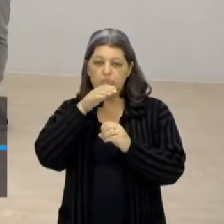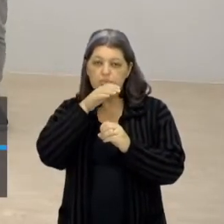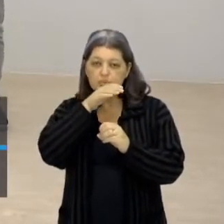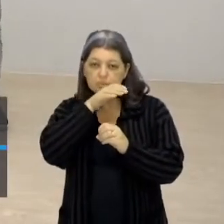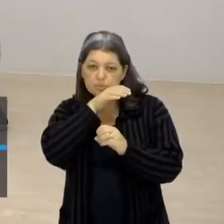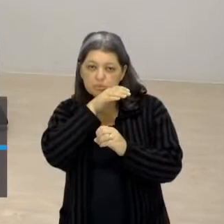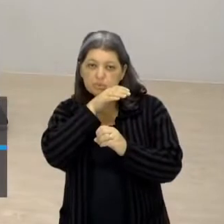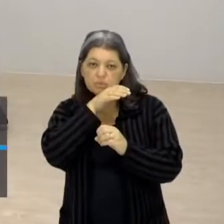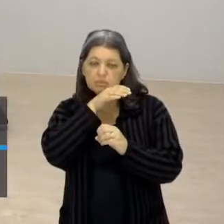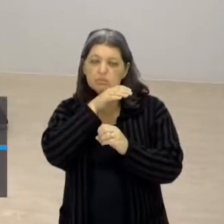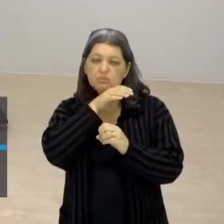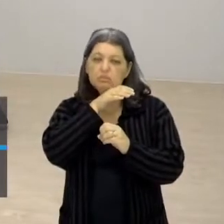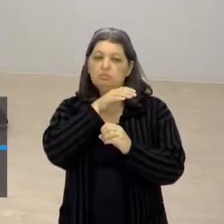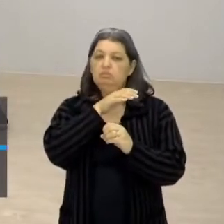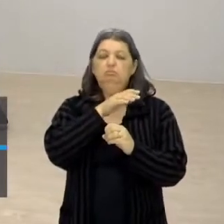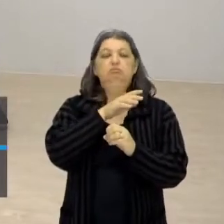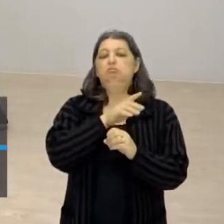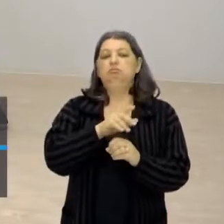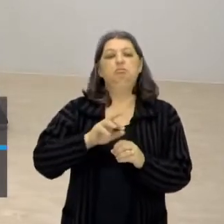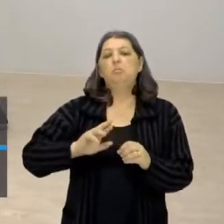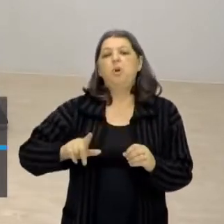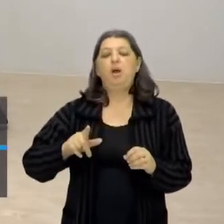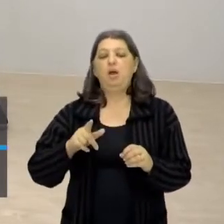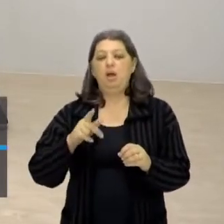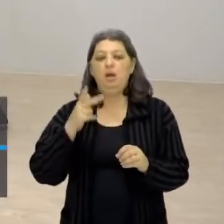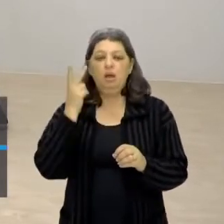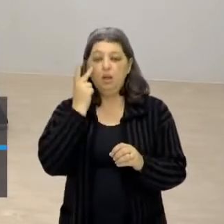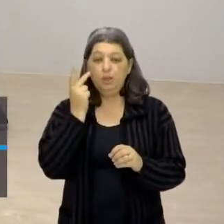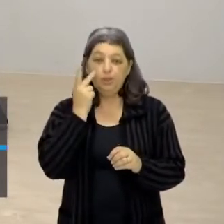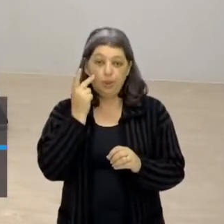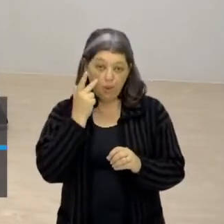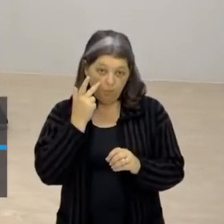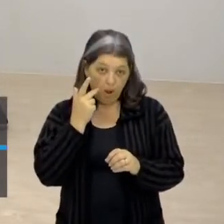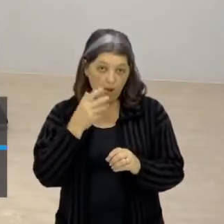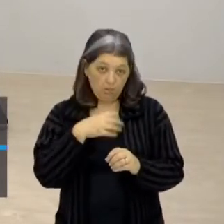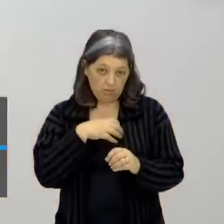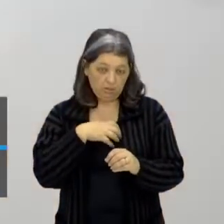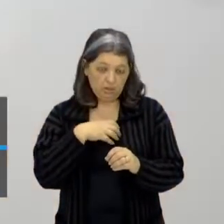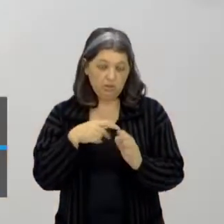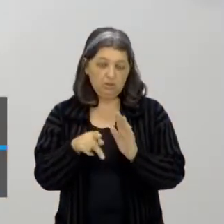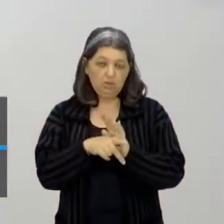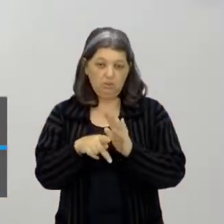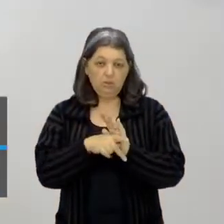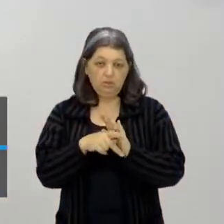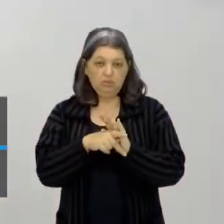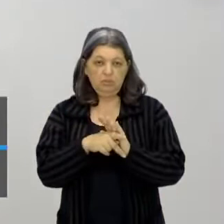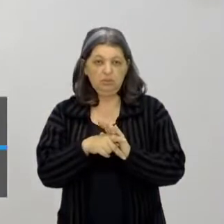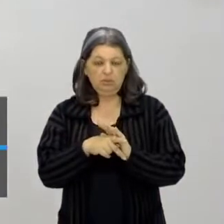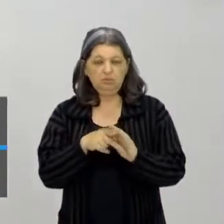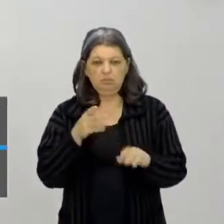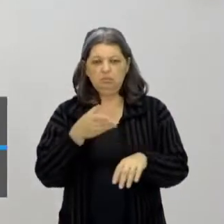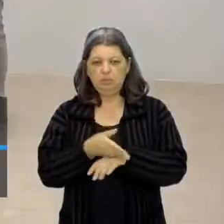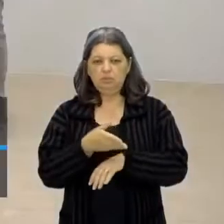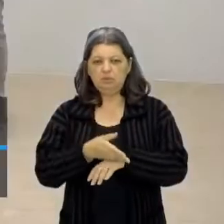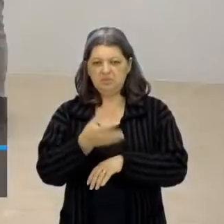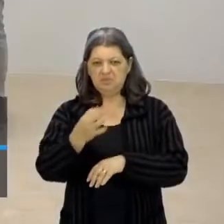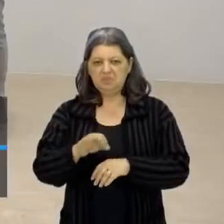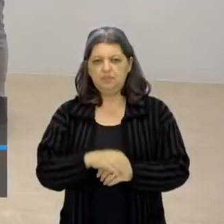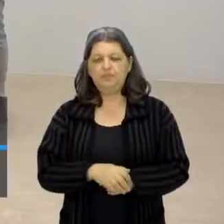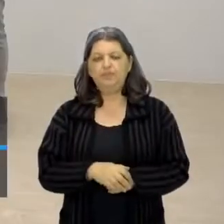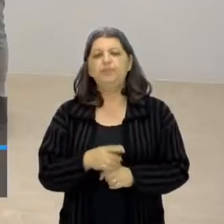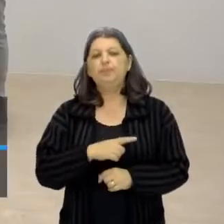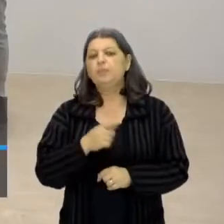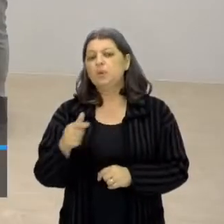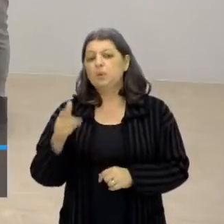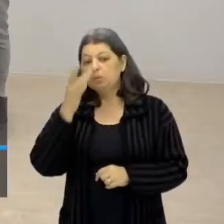meio anormal, né? A gente já coloca esse mesmo de anormalidade para a atmosfera. Muito boa participação. Tem mais alguém participando com a gente,